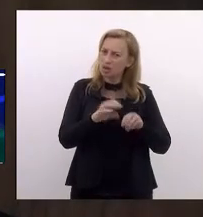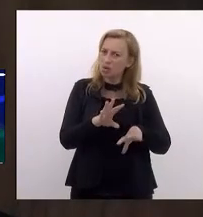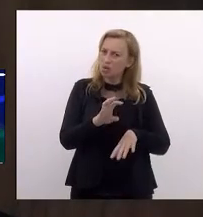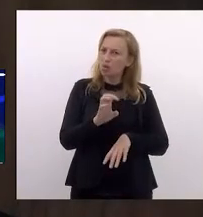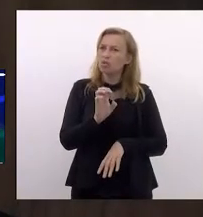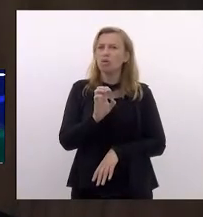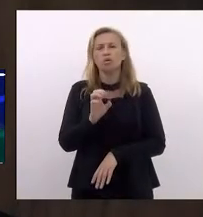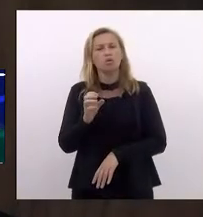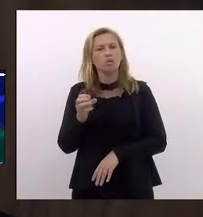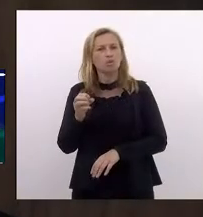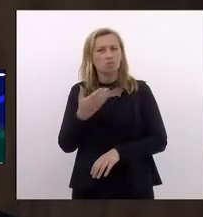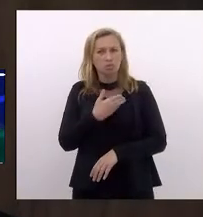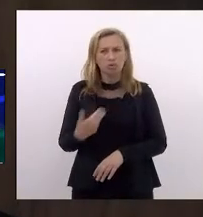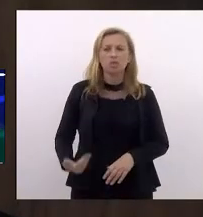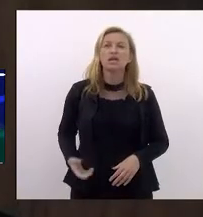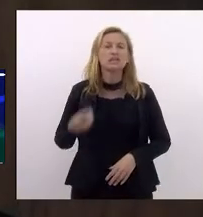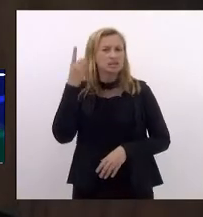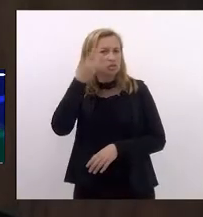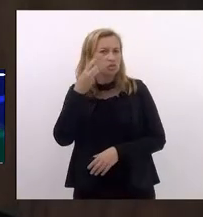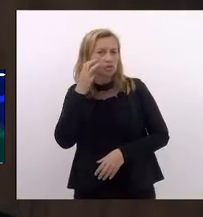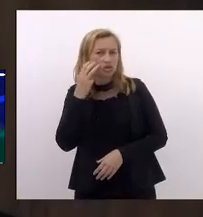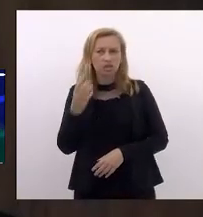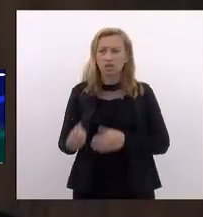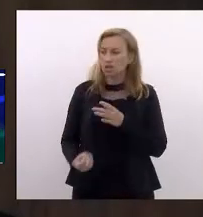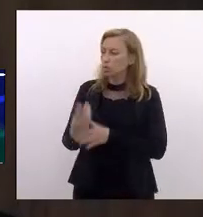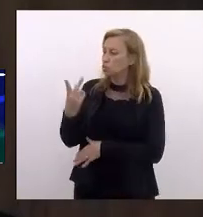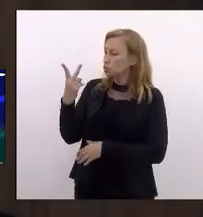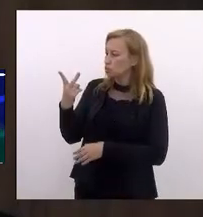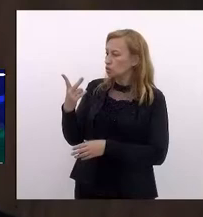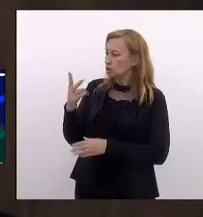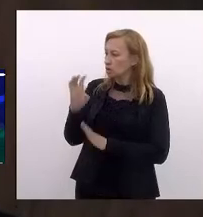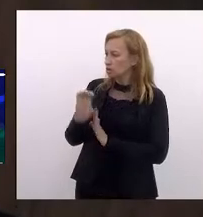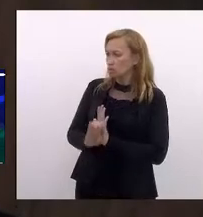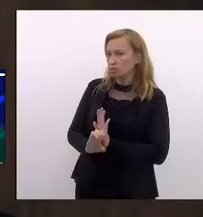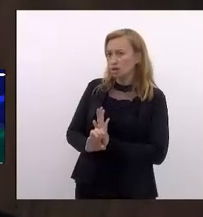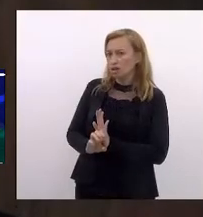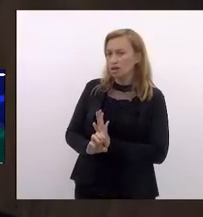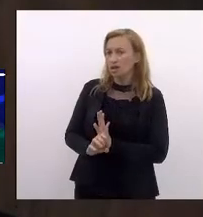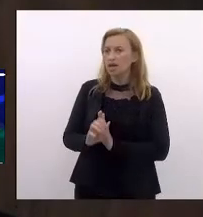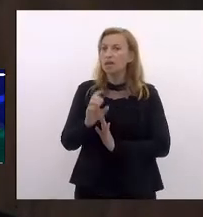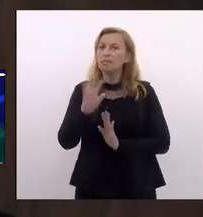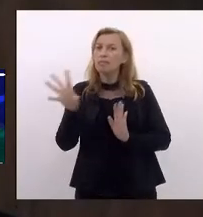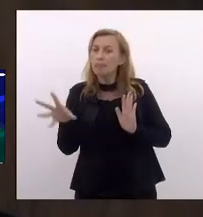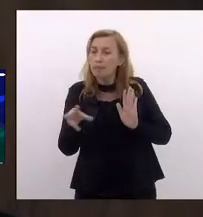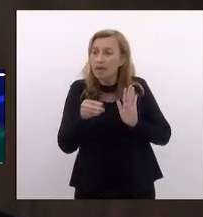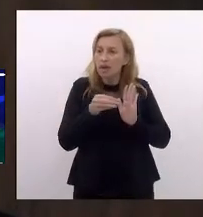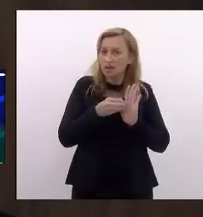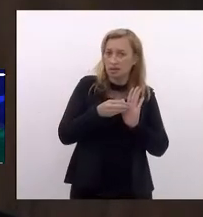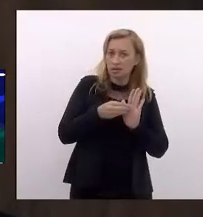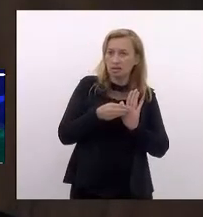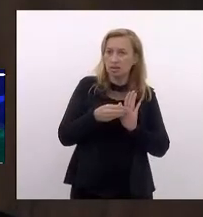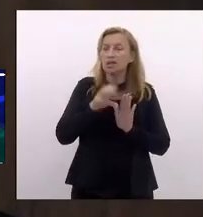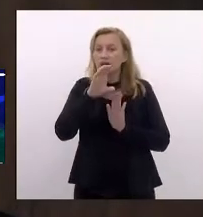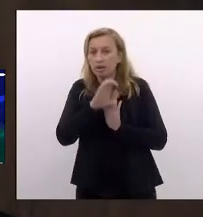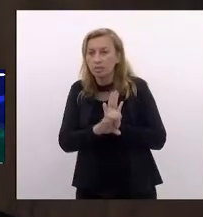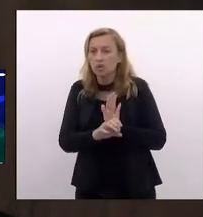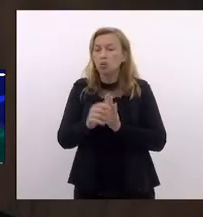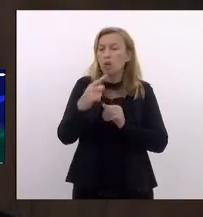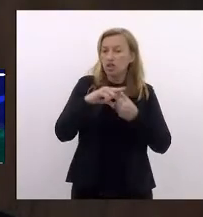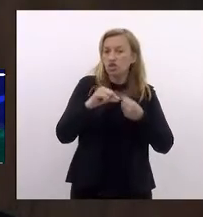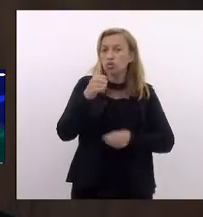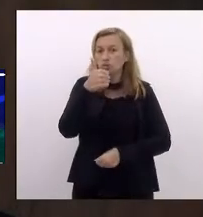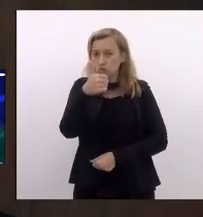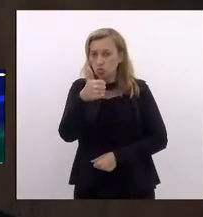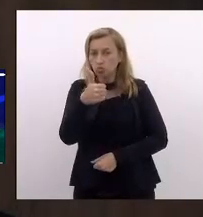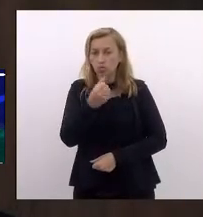waldeck Carneiro fez duas emendas a ementa Ea emenda o artigo